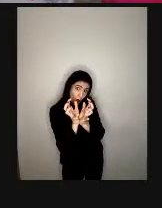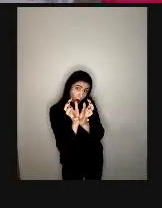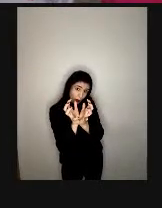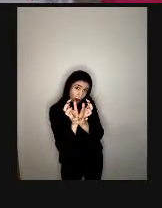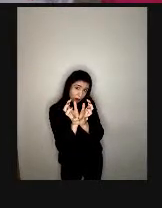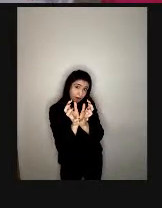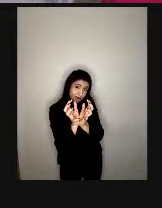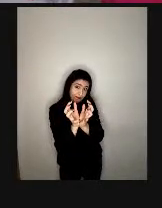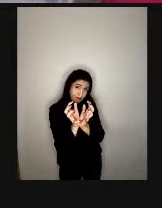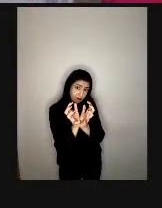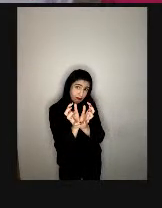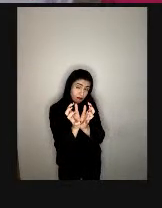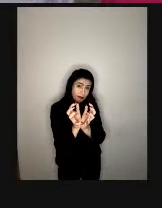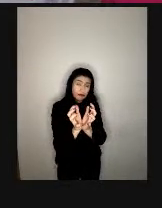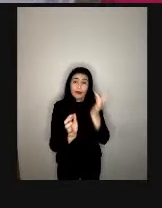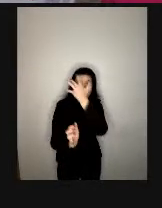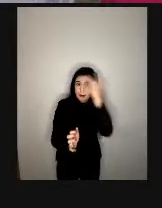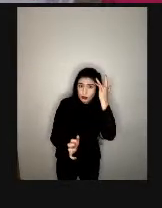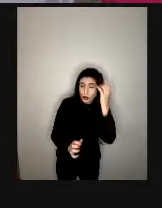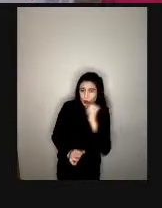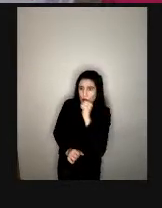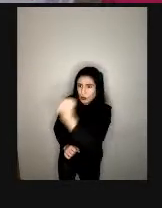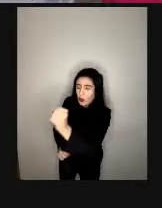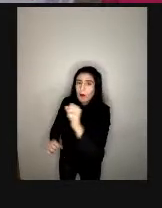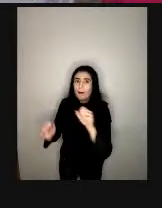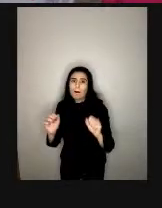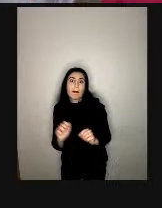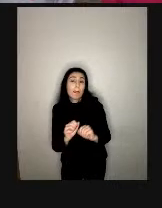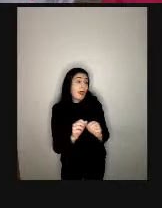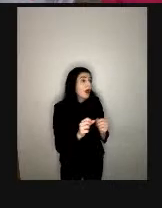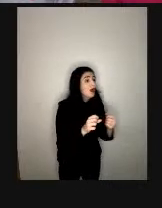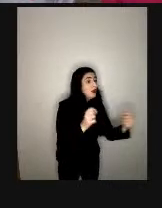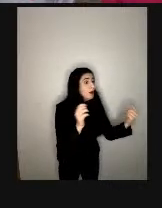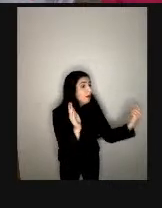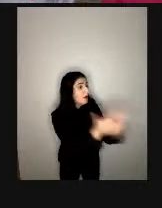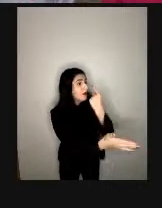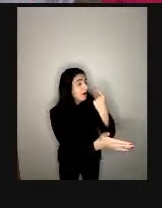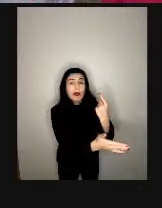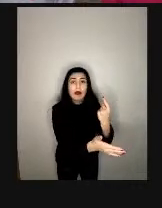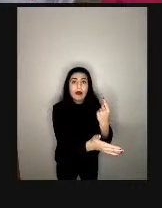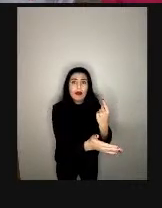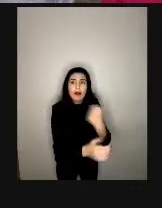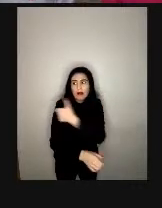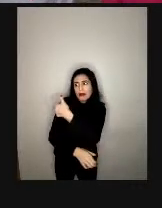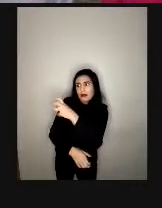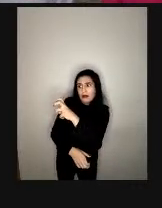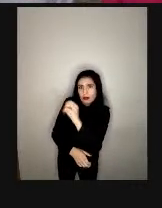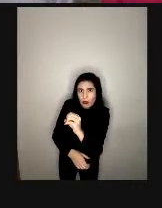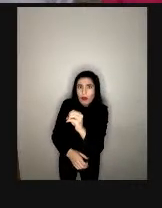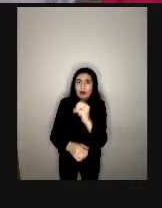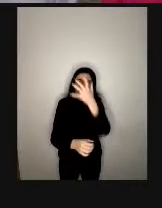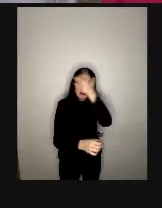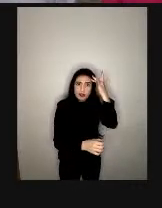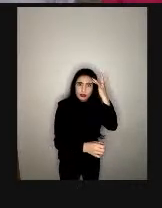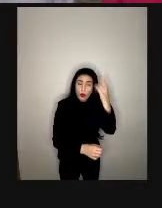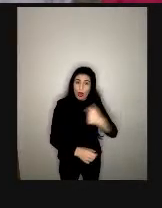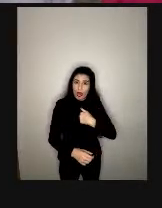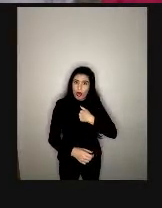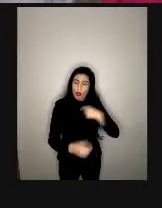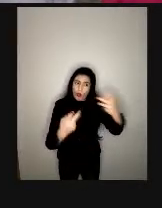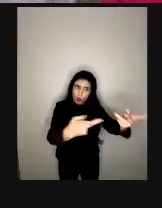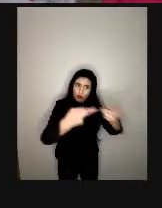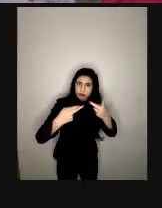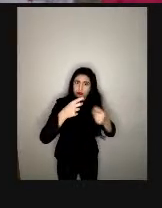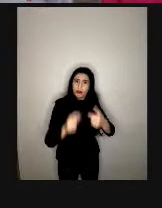Assembleia e perguntou para nós, falou assim, por quê? Eu estou aqui, né, das 150 pessoas, eu fui a convidada para falar ali na